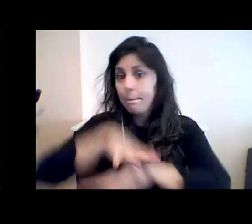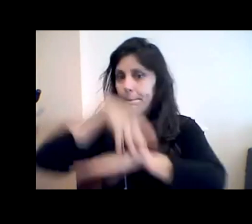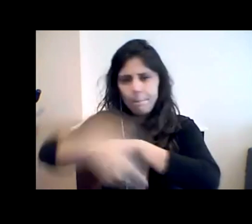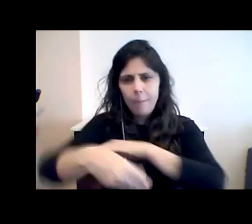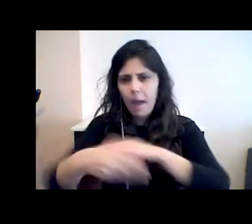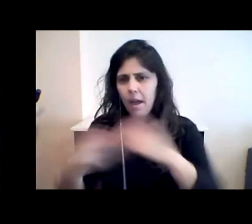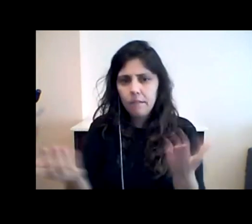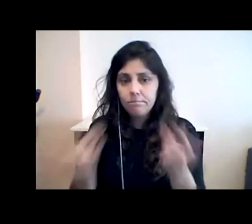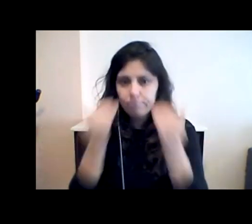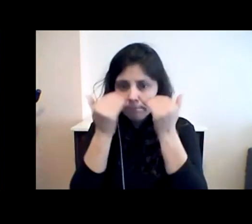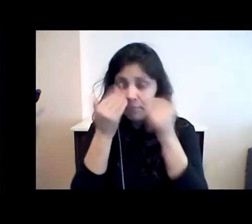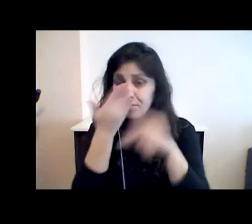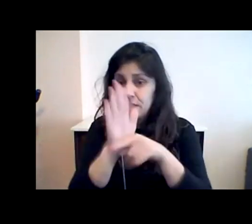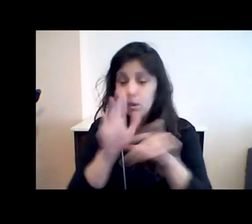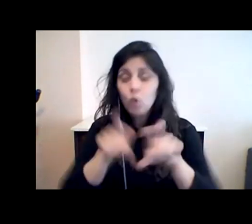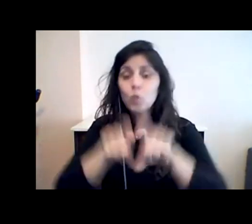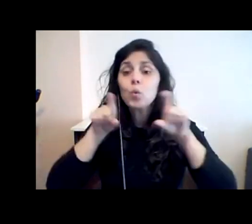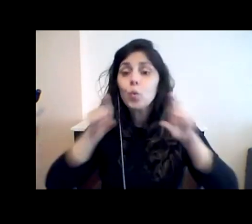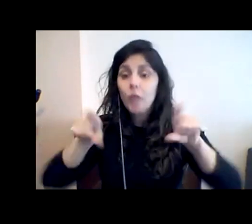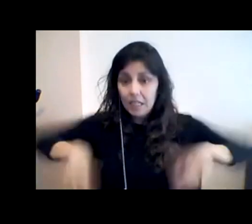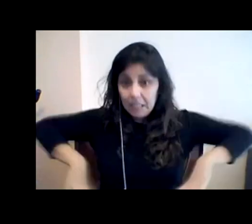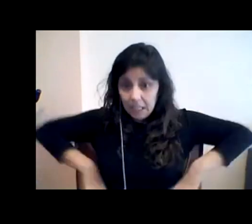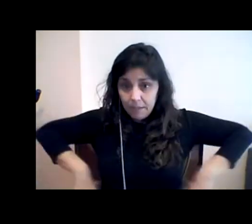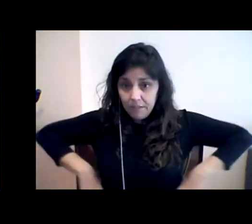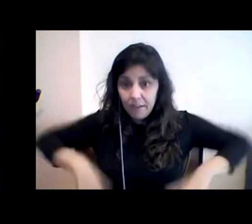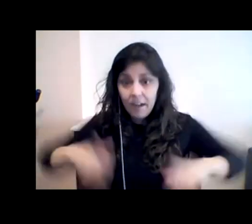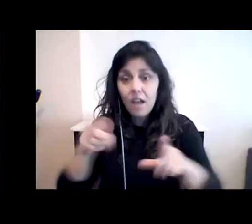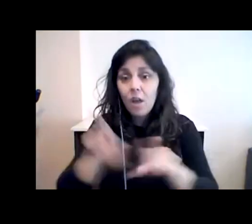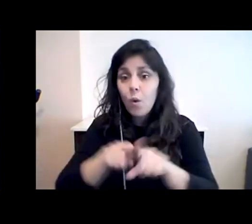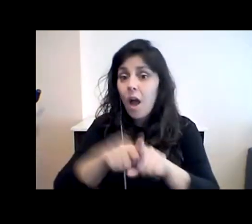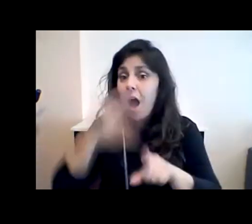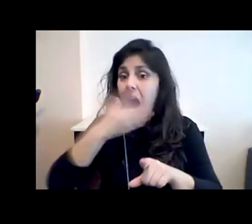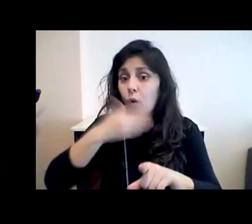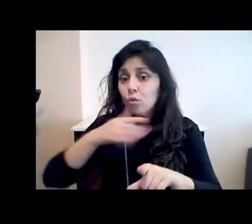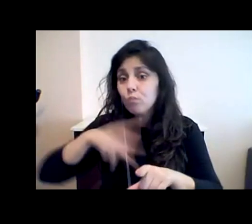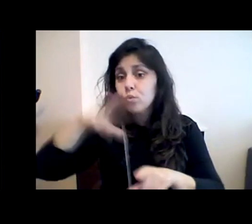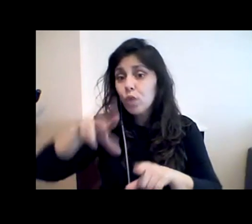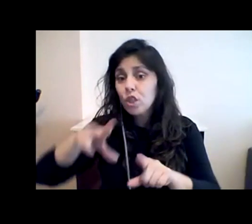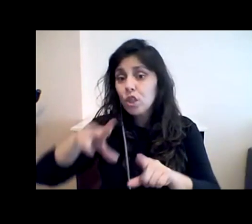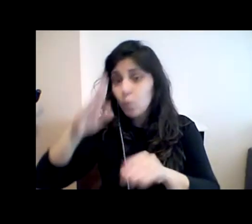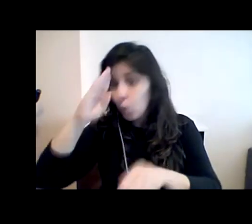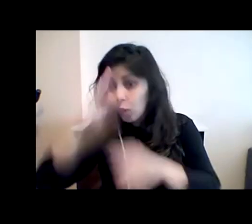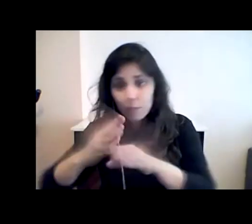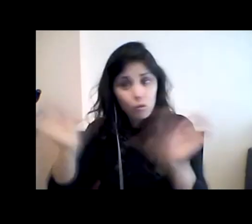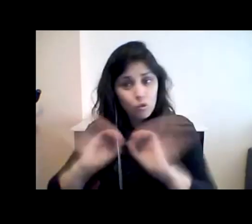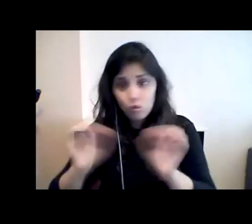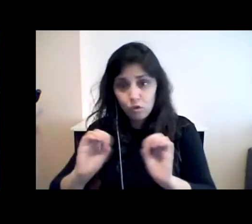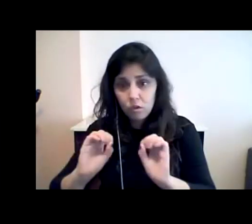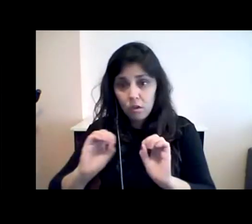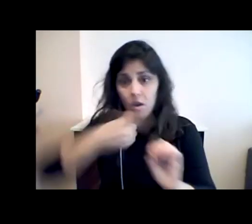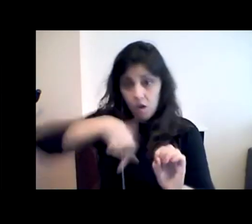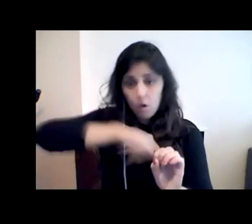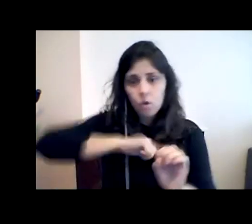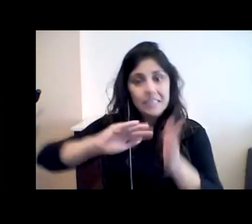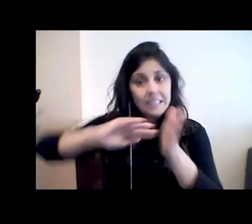a secundária de Santa Maria da Feira não lecionou as últimas aulas de português. Nós tivemos exame de português para poder ingressar no ensino